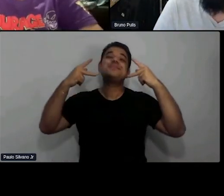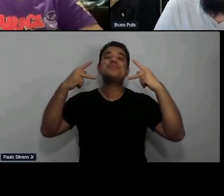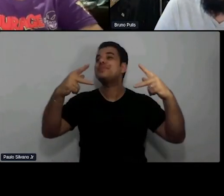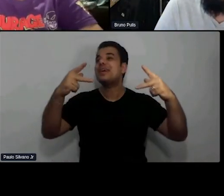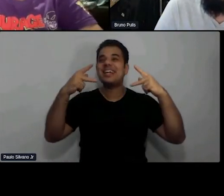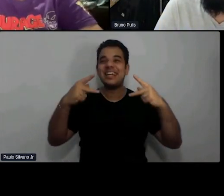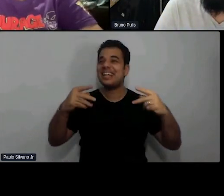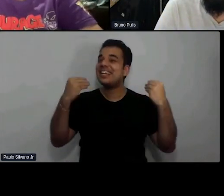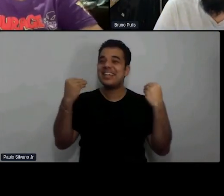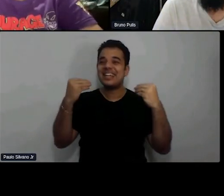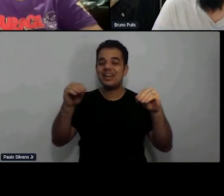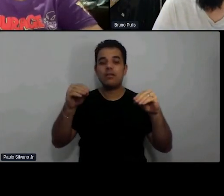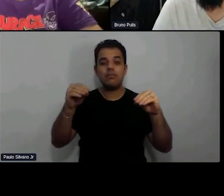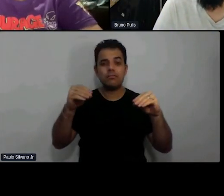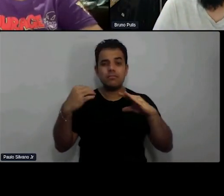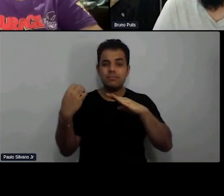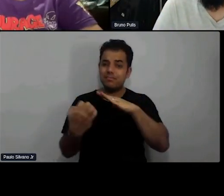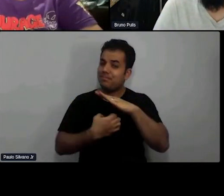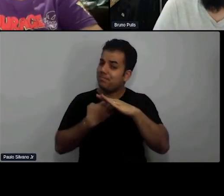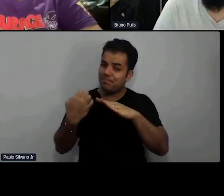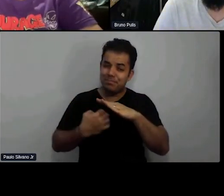empresas brasileiras têm caído